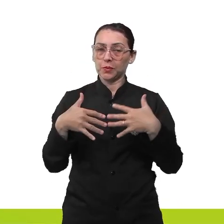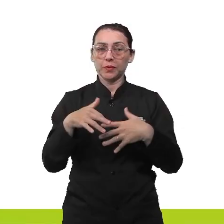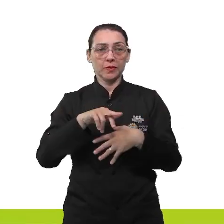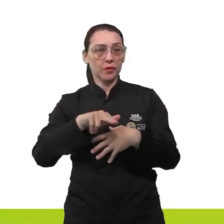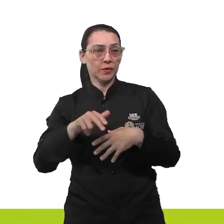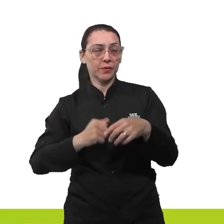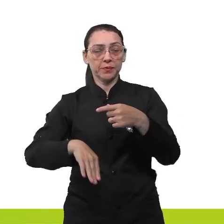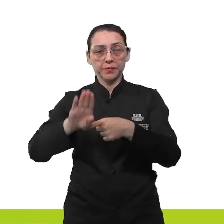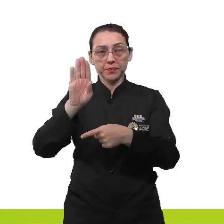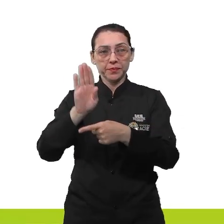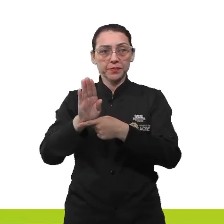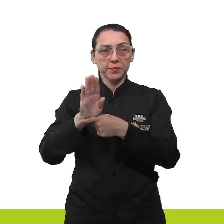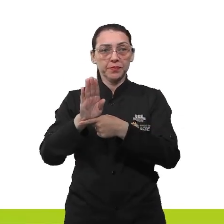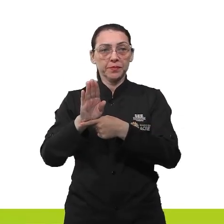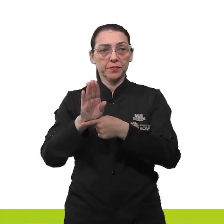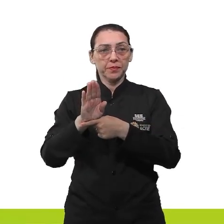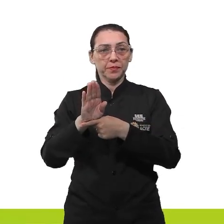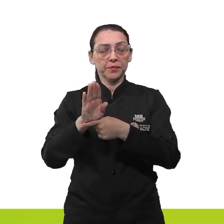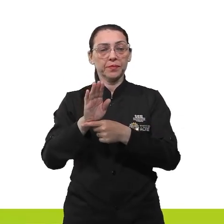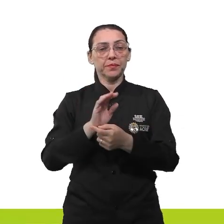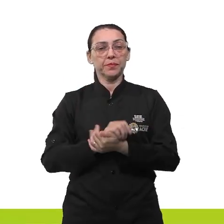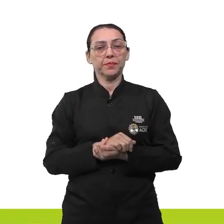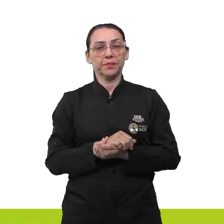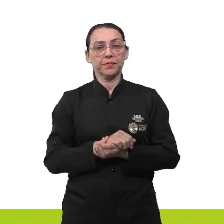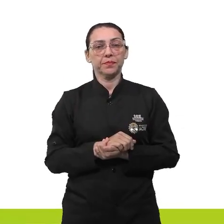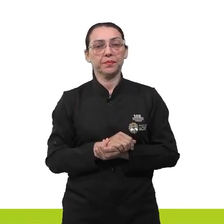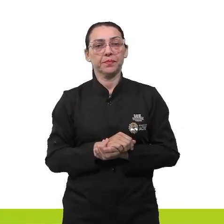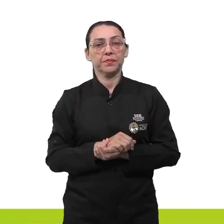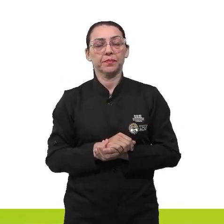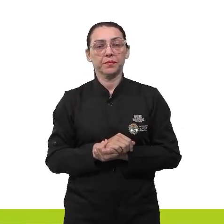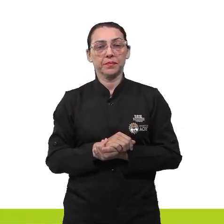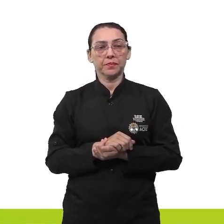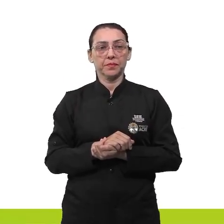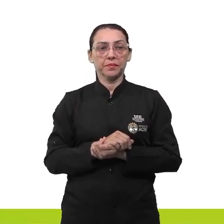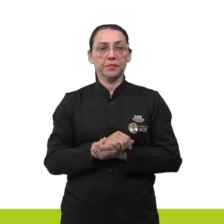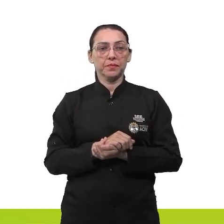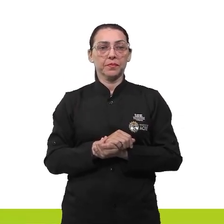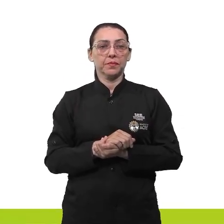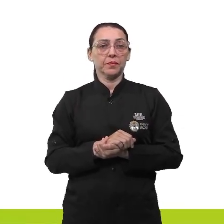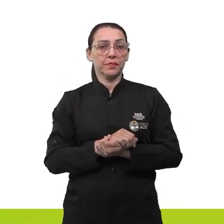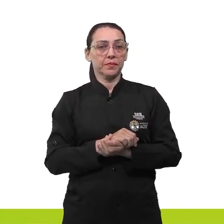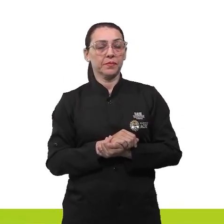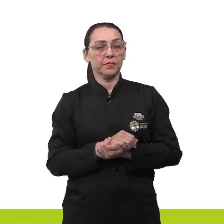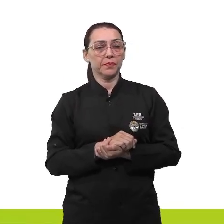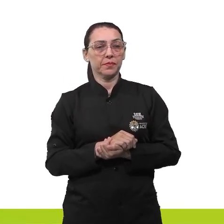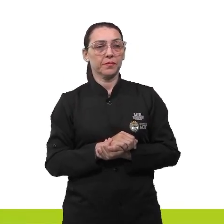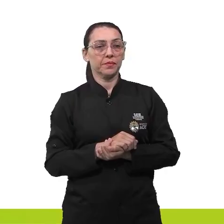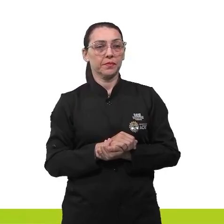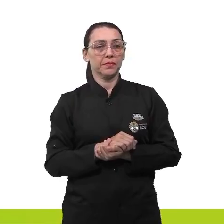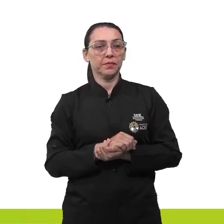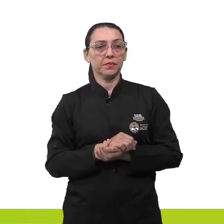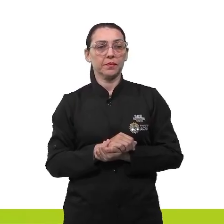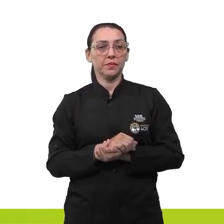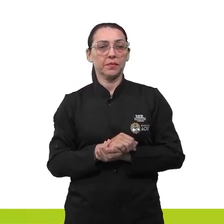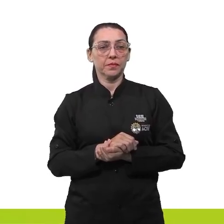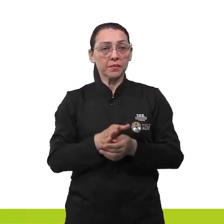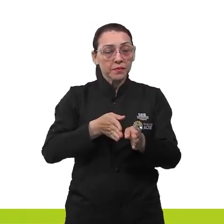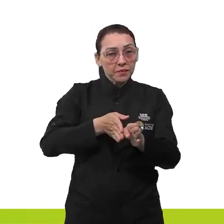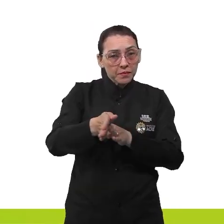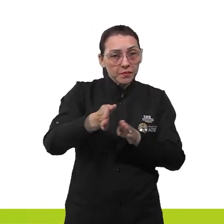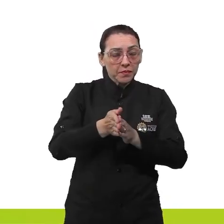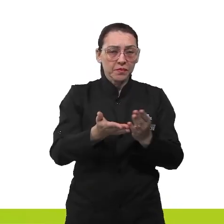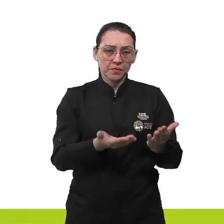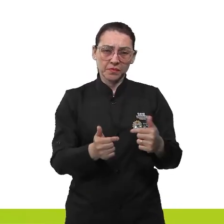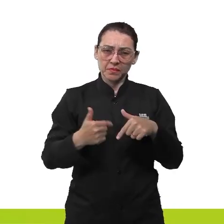função. Função é a finalidade, tá, galera? Essa palavra função, ela está relacionada à finalidade. Instruir os jovens